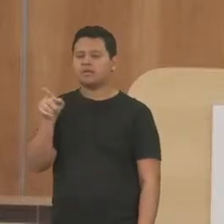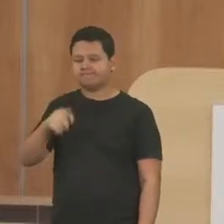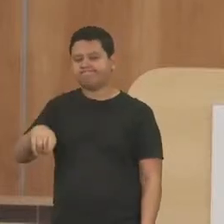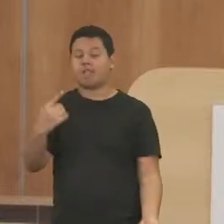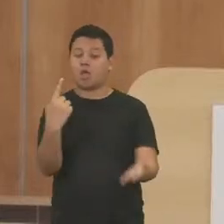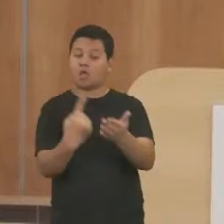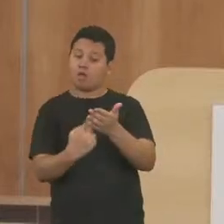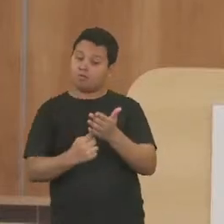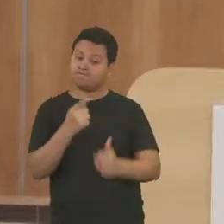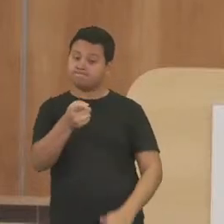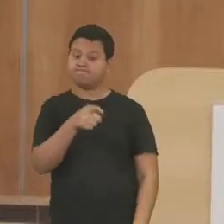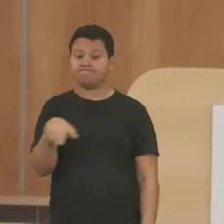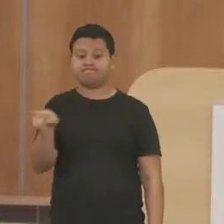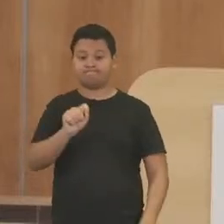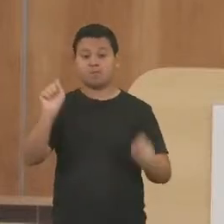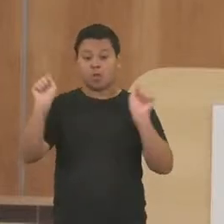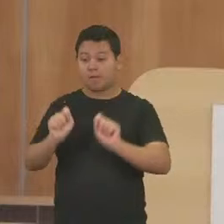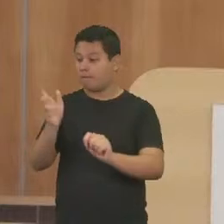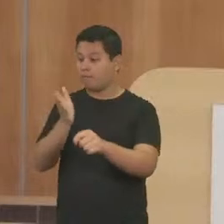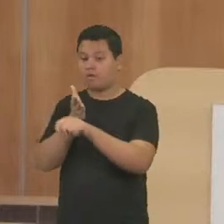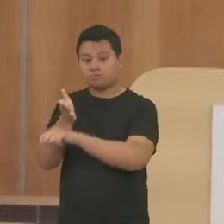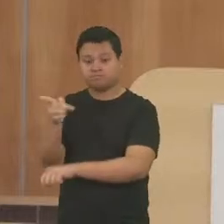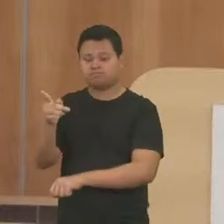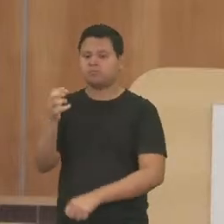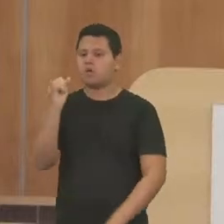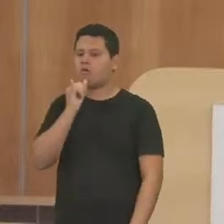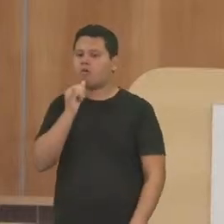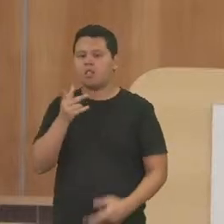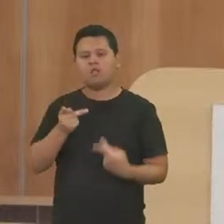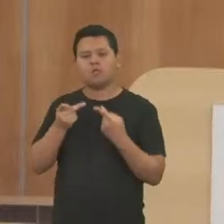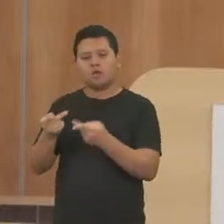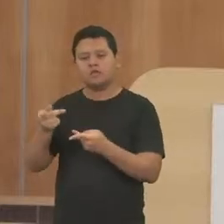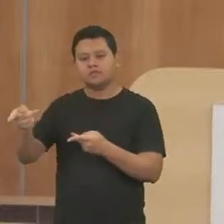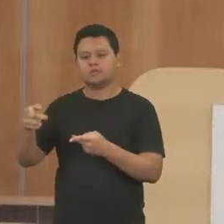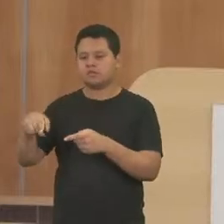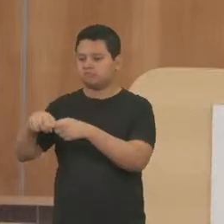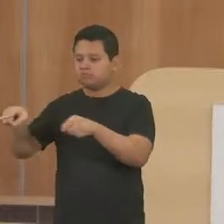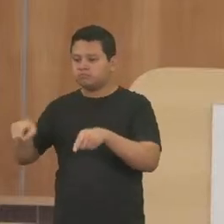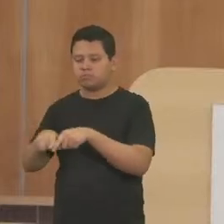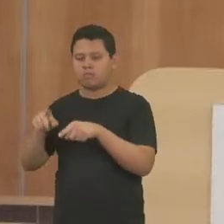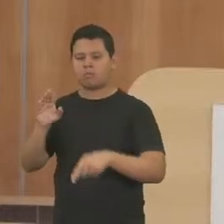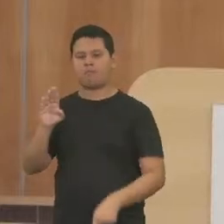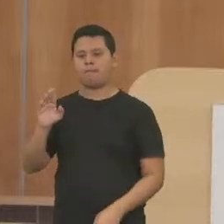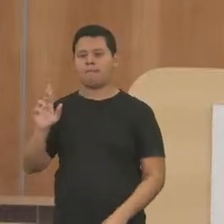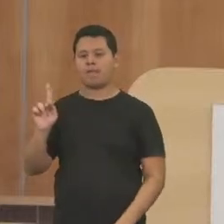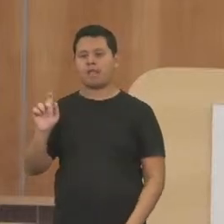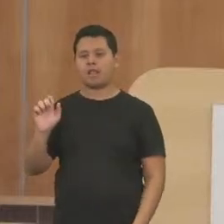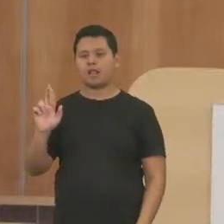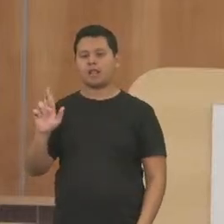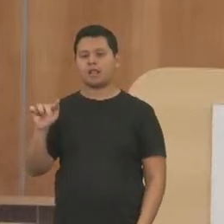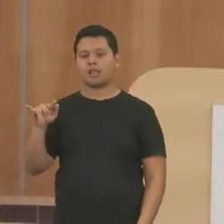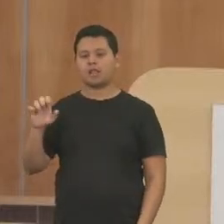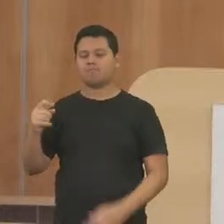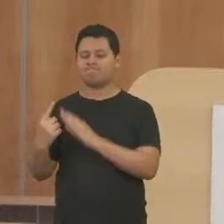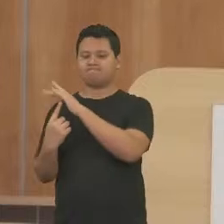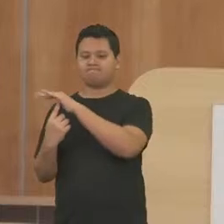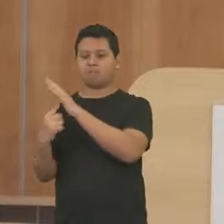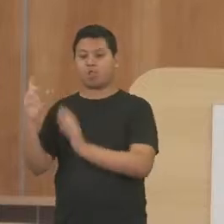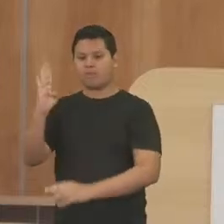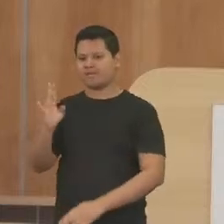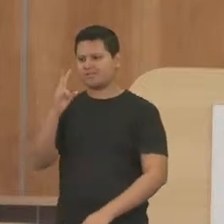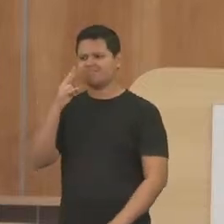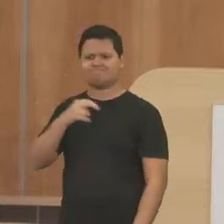convido, inclusive, todos a passar aqui, por exemplo, pelo campo do Parque Brasil, a vergonha que está aquele gramado sintético,